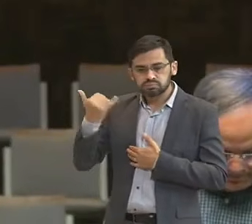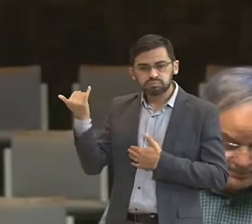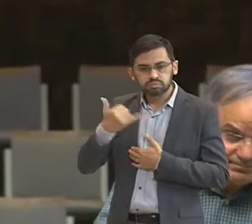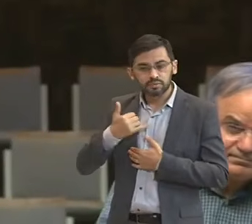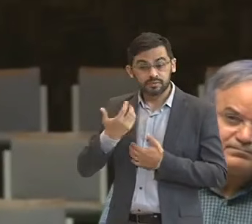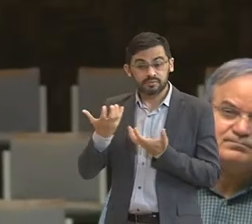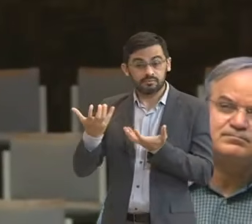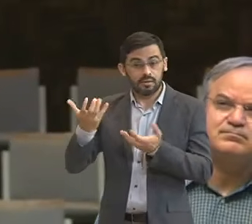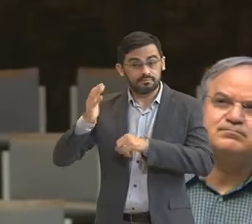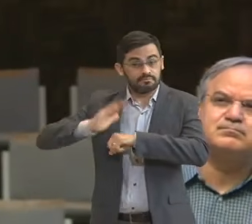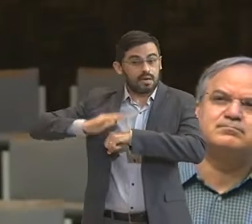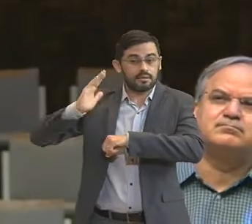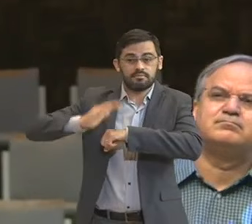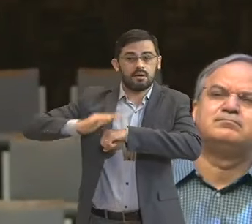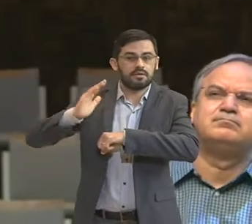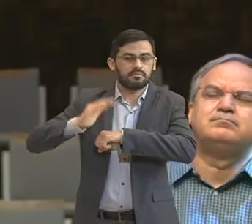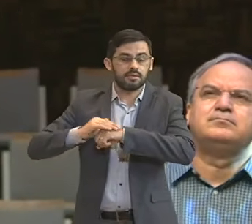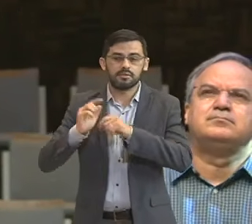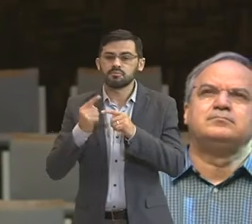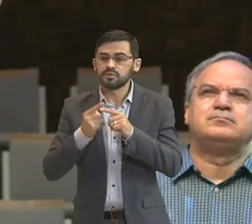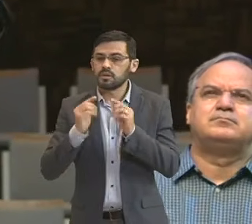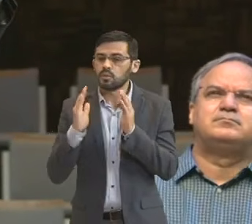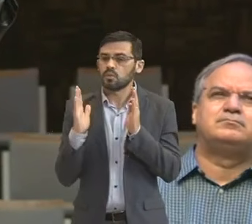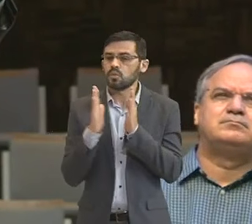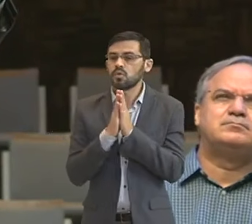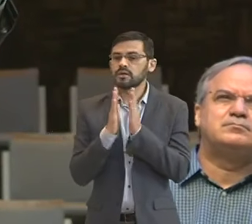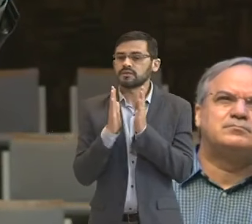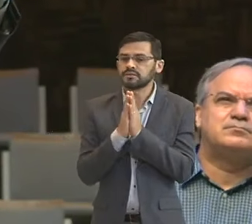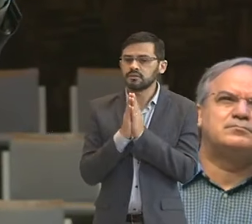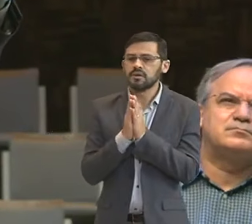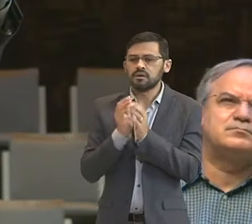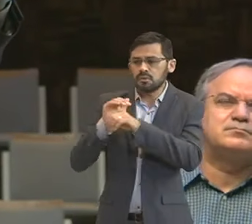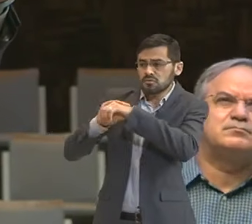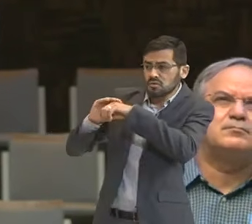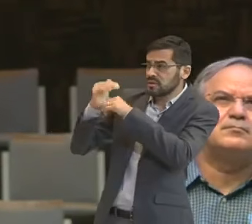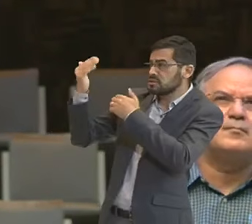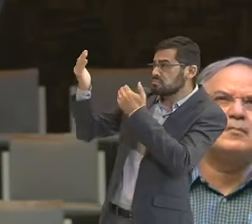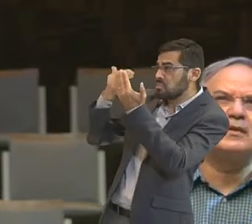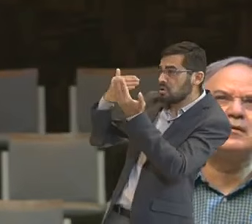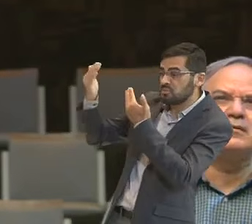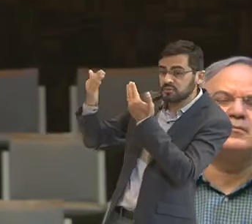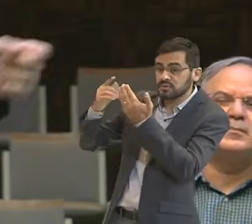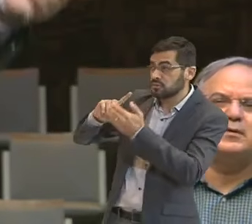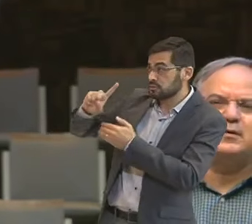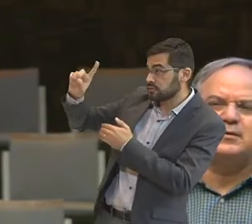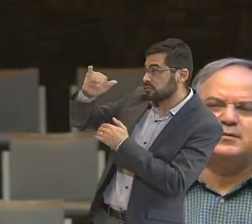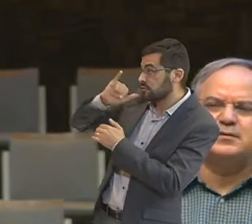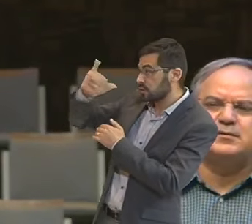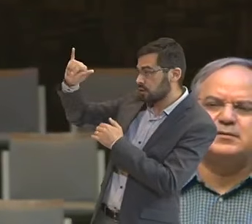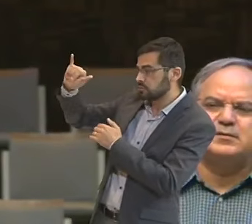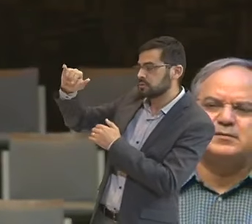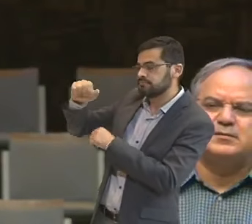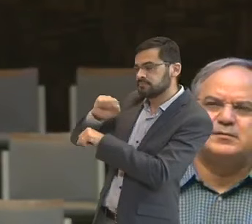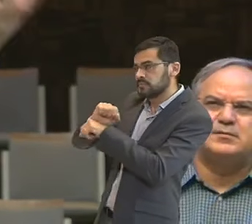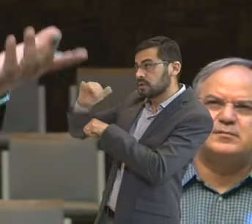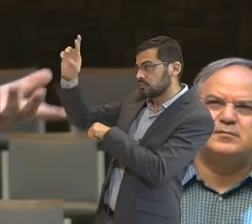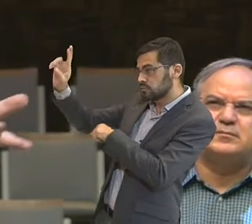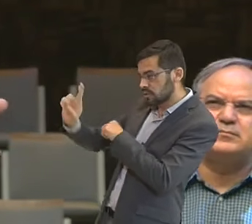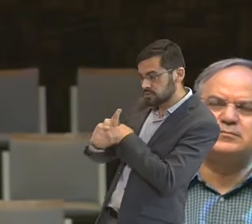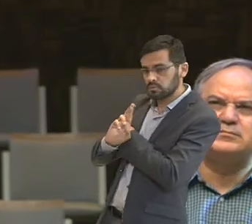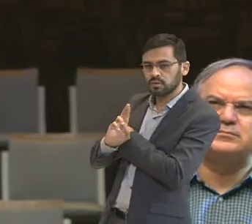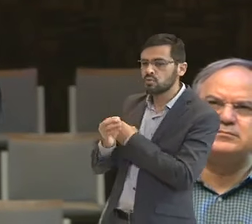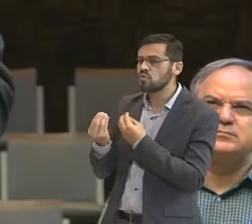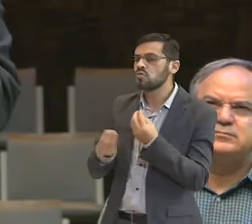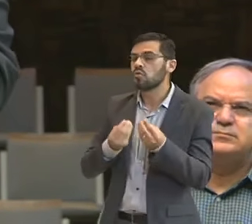querer mais. Oração é um diálogo. A gente fala com Deus e deixa Ele falar com a gente. Como é que